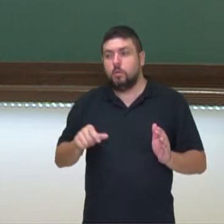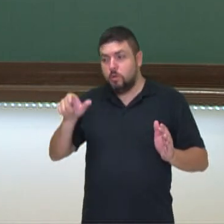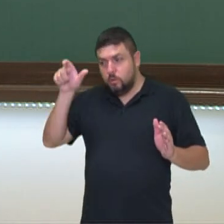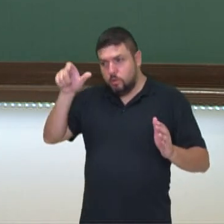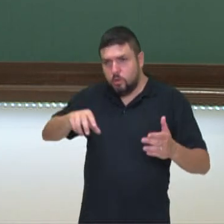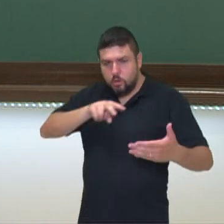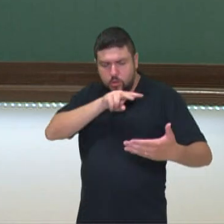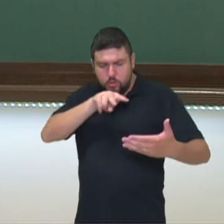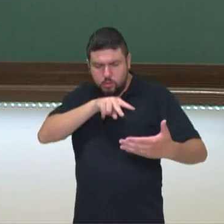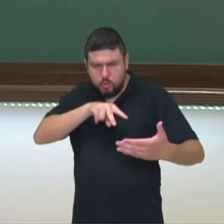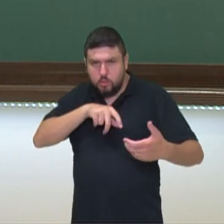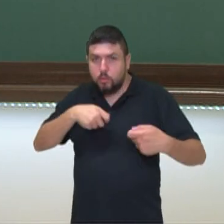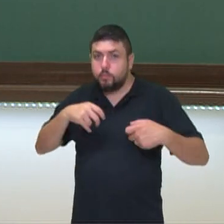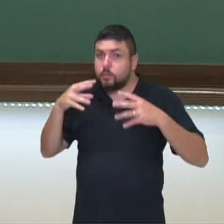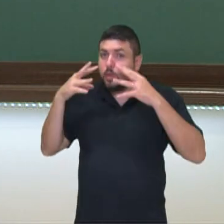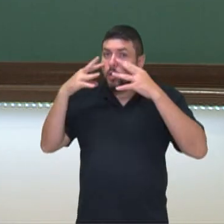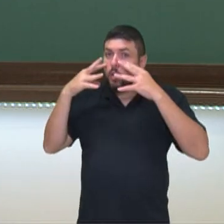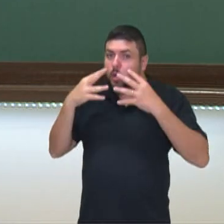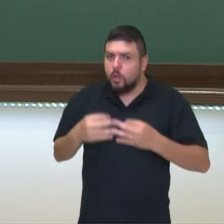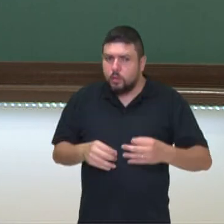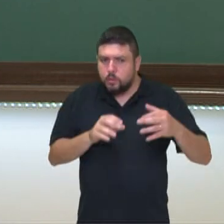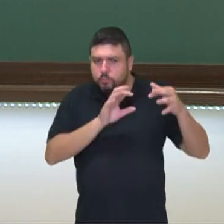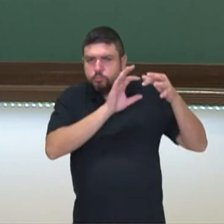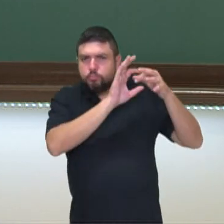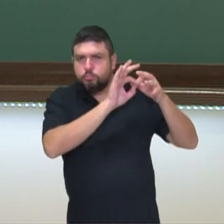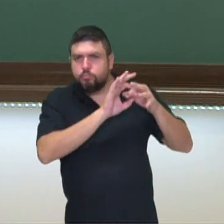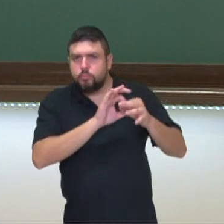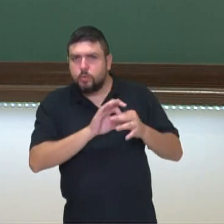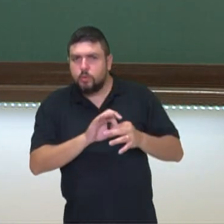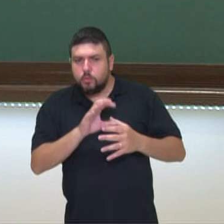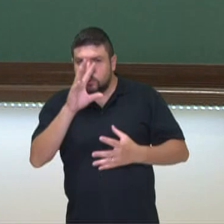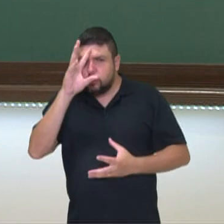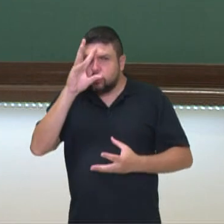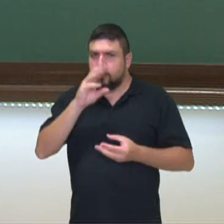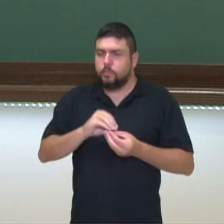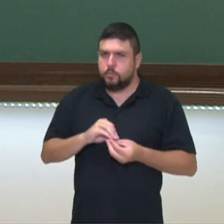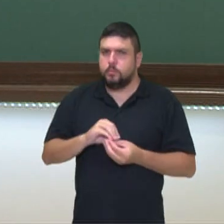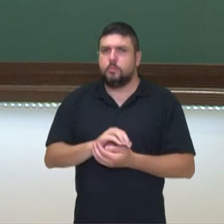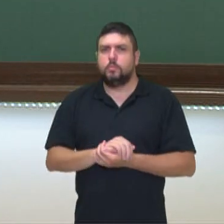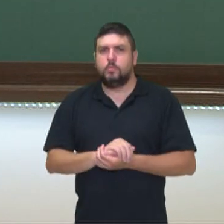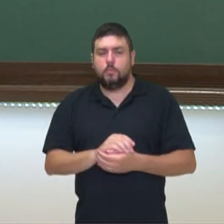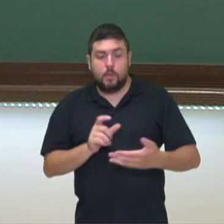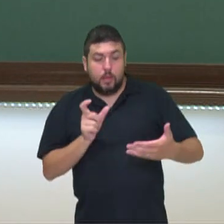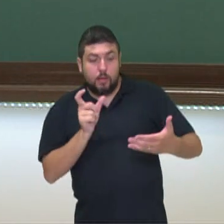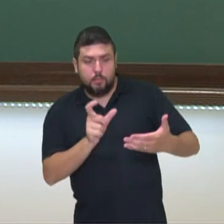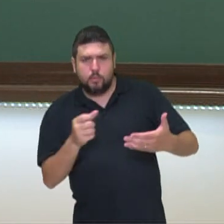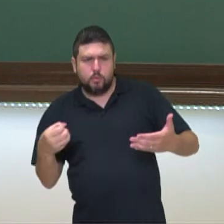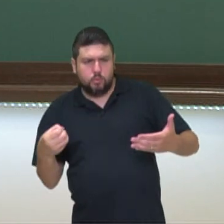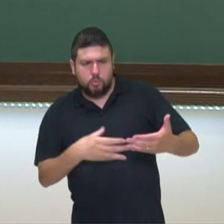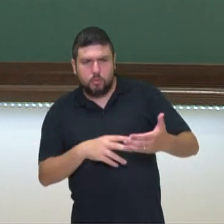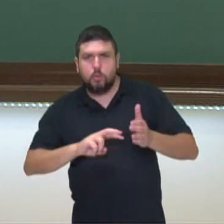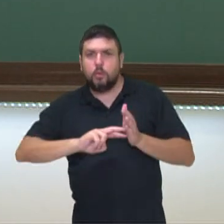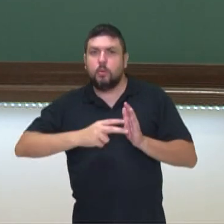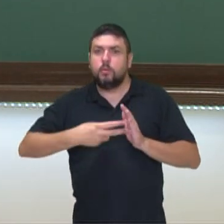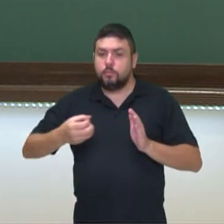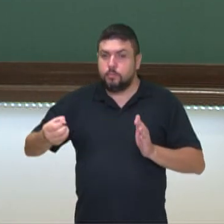muita atenção a todo o contexto para conseguir compreender. Afinal, é uma palavra nova, um significado novo.